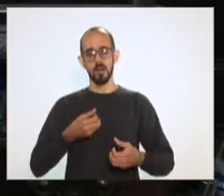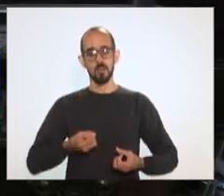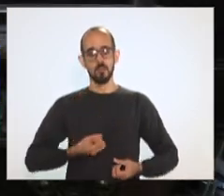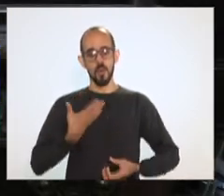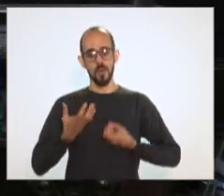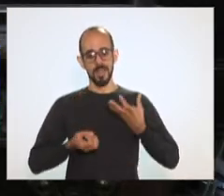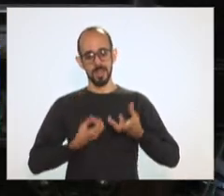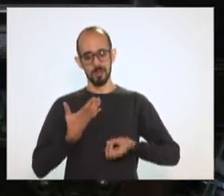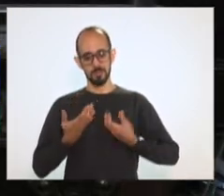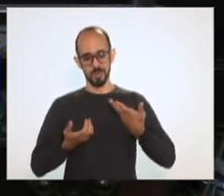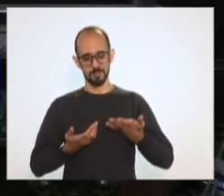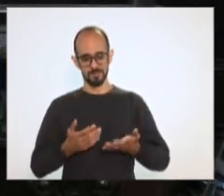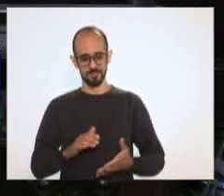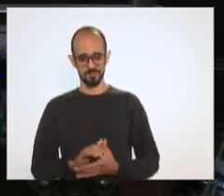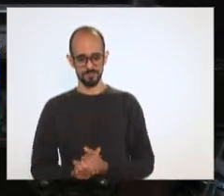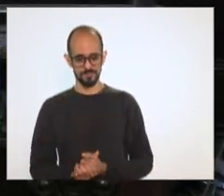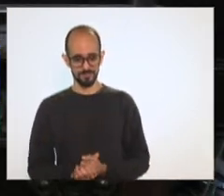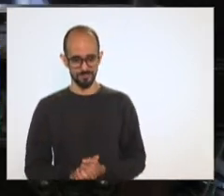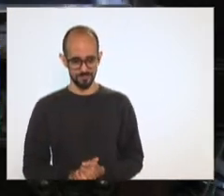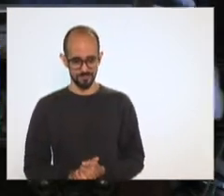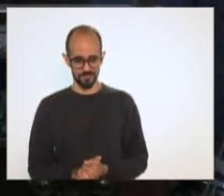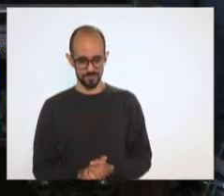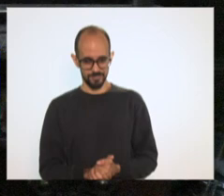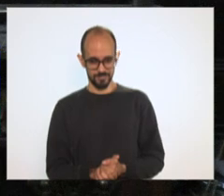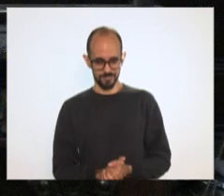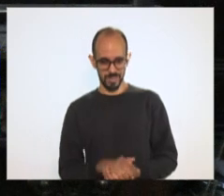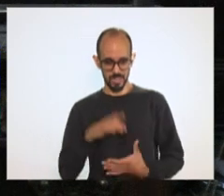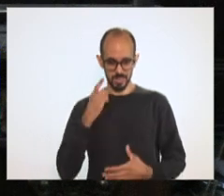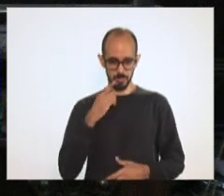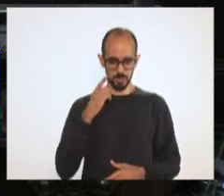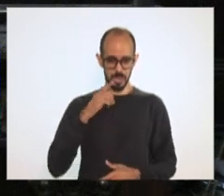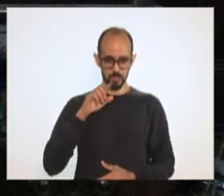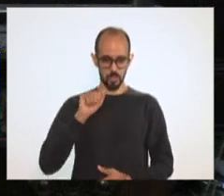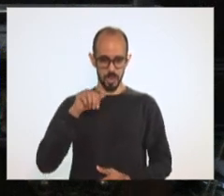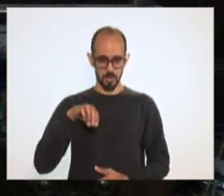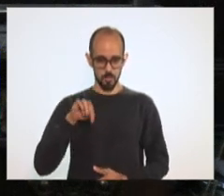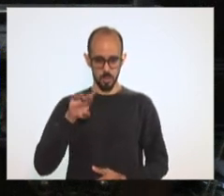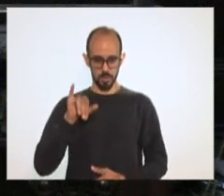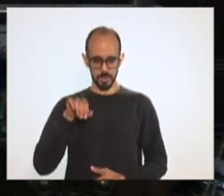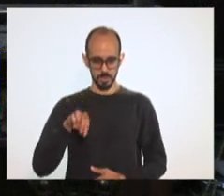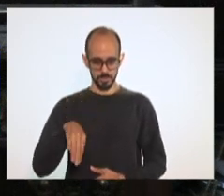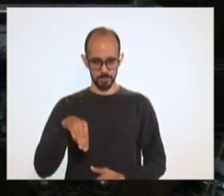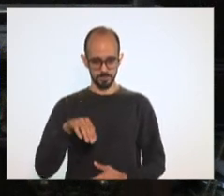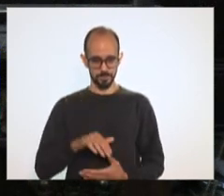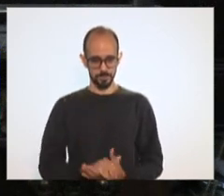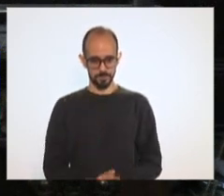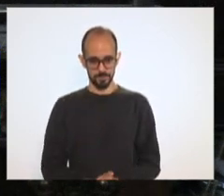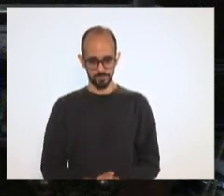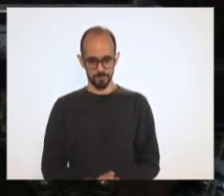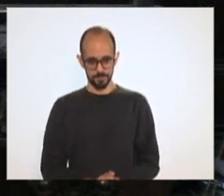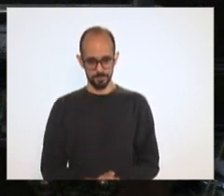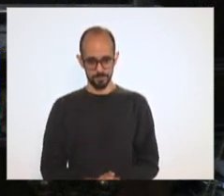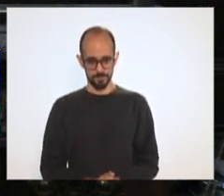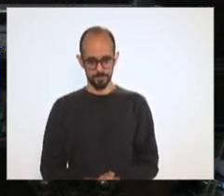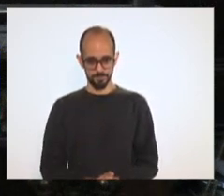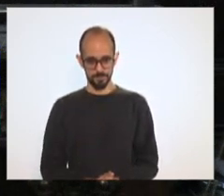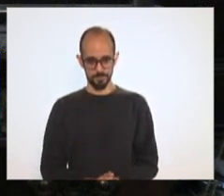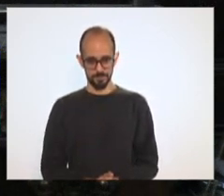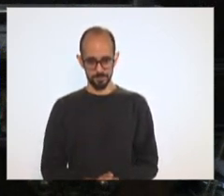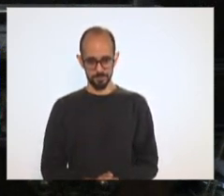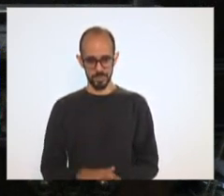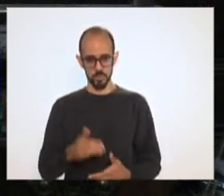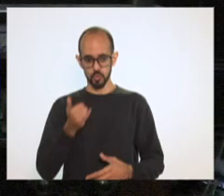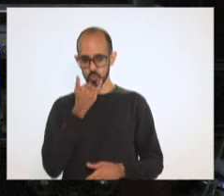assim deputado deputado Amorim pode me escrever é que nós estamos ainda volta a colher